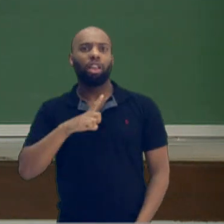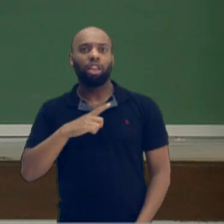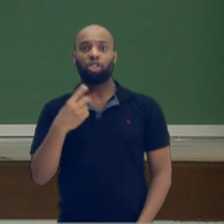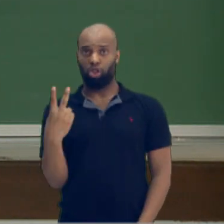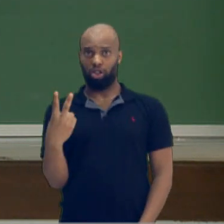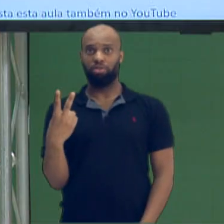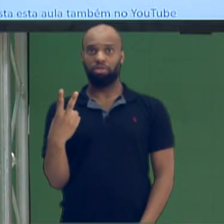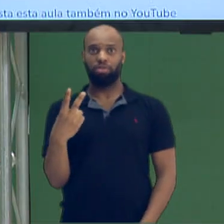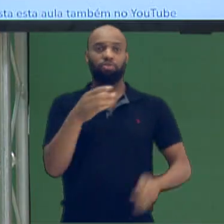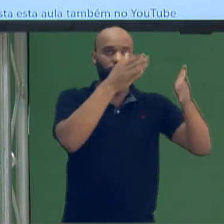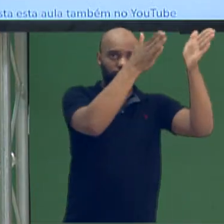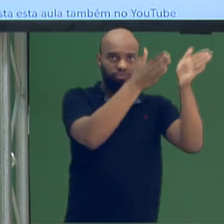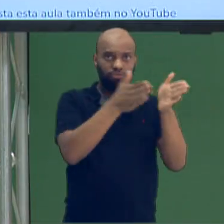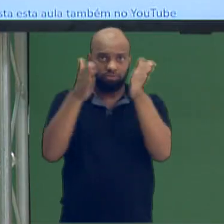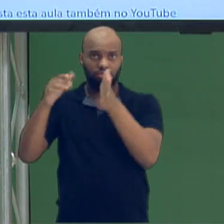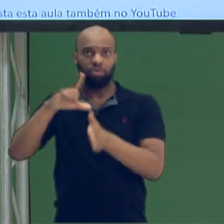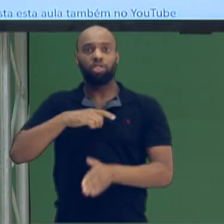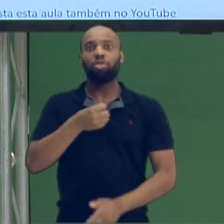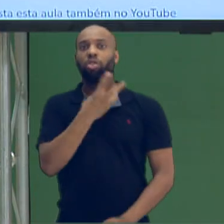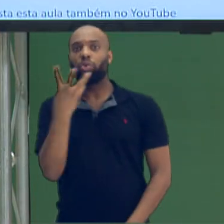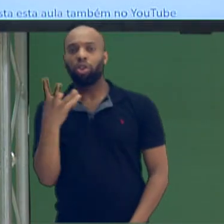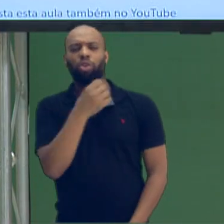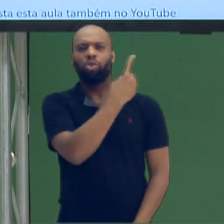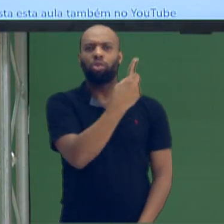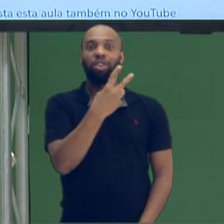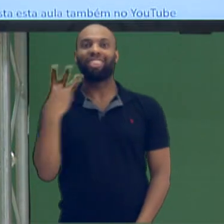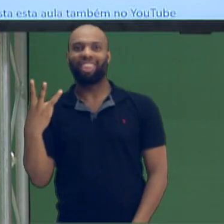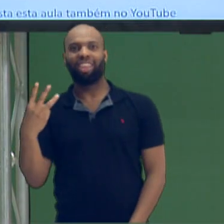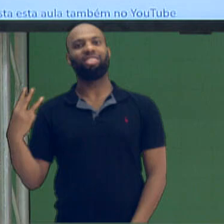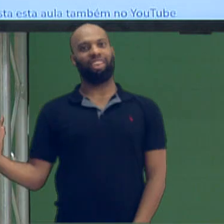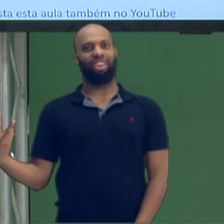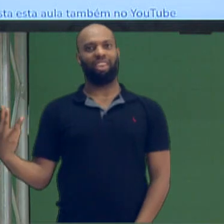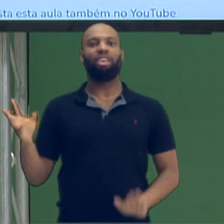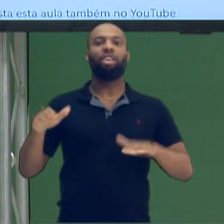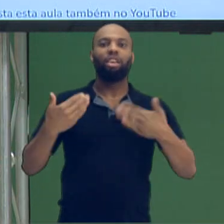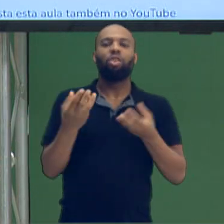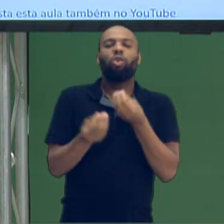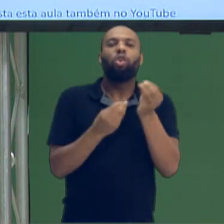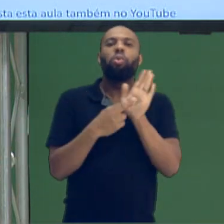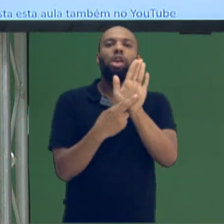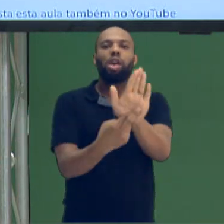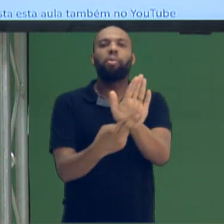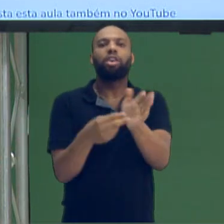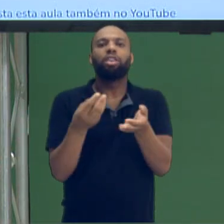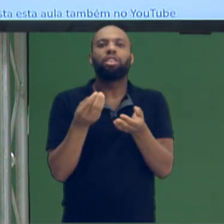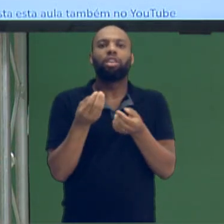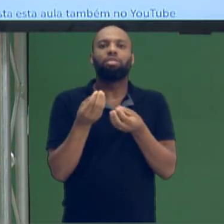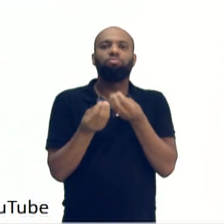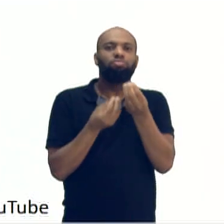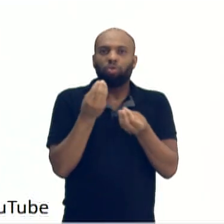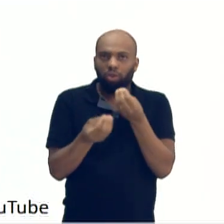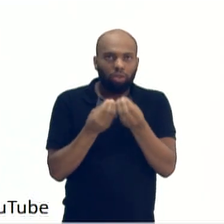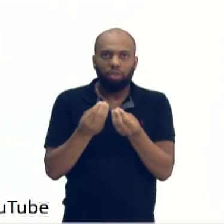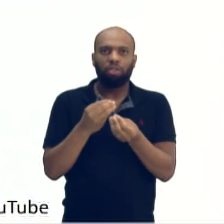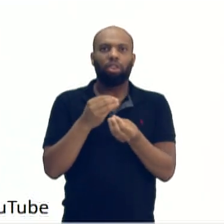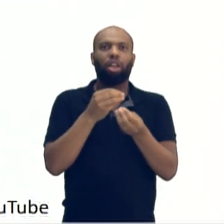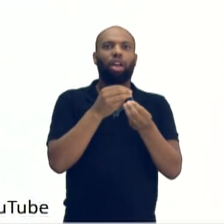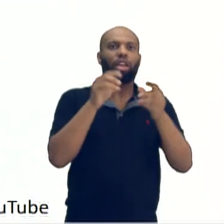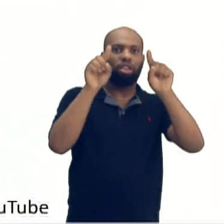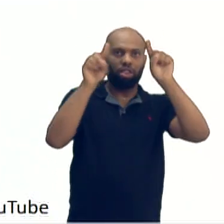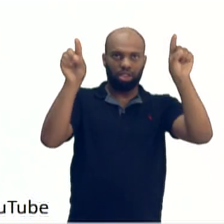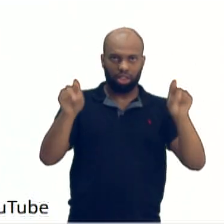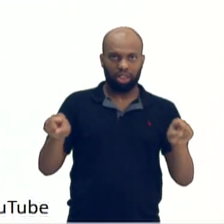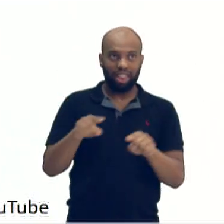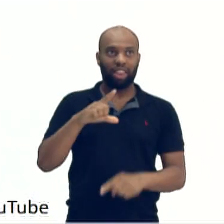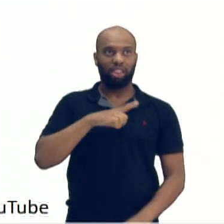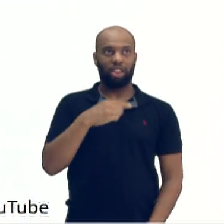Duas. E quantas colunas? Uma, duas, três. Então, como que a gente representa isso? Ela vai ser uma matriz que tem duas